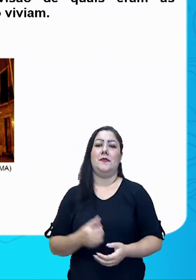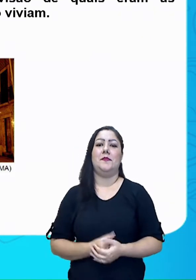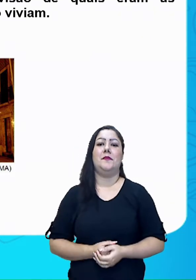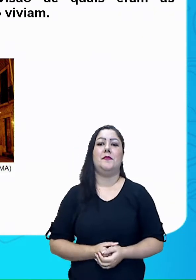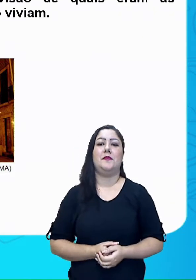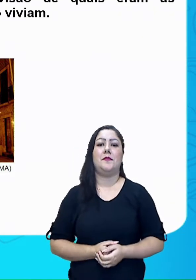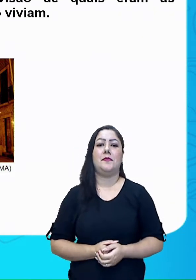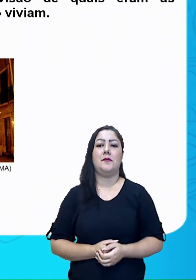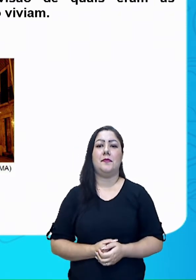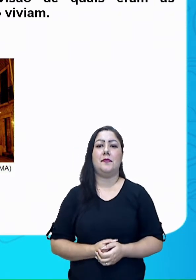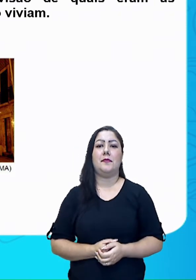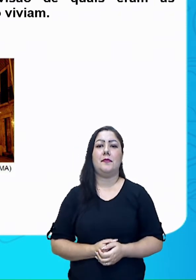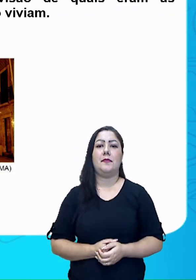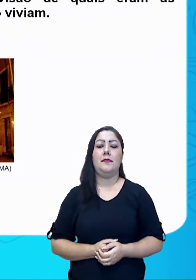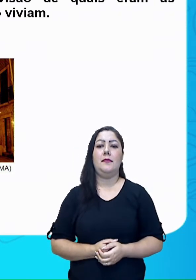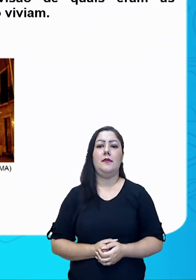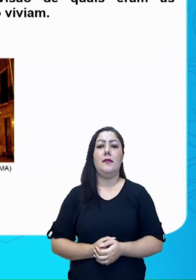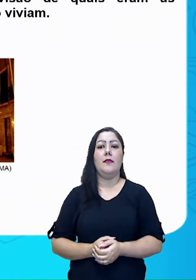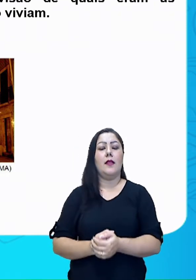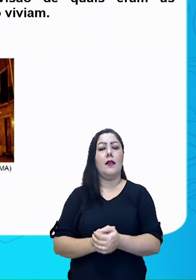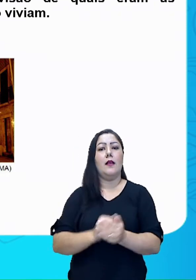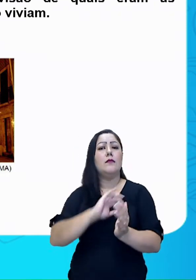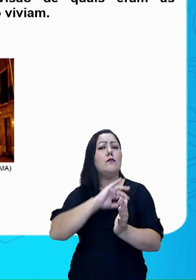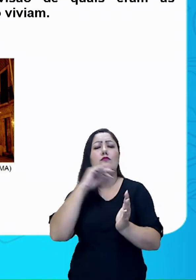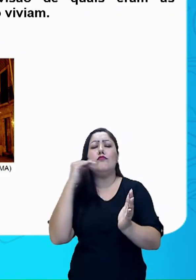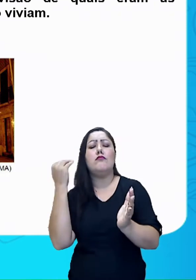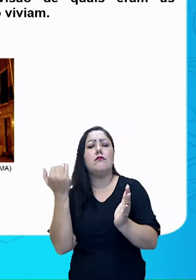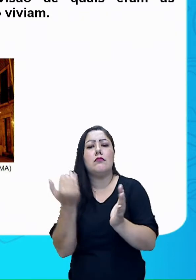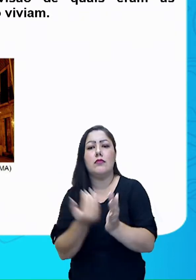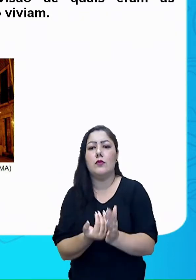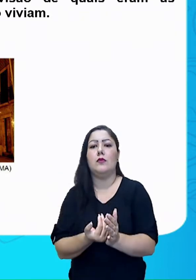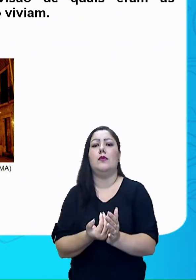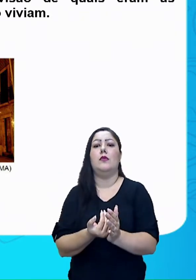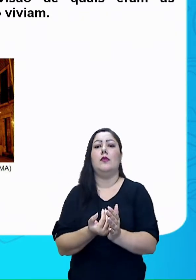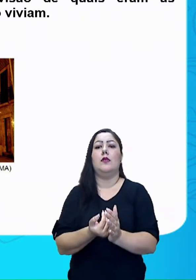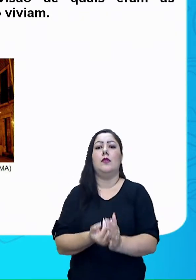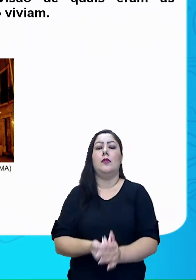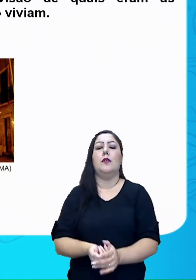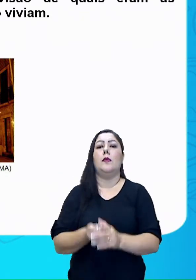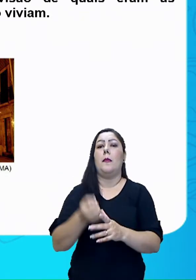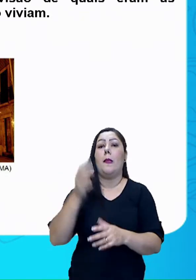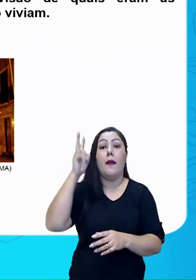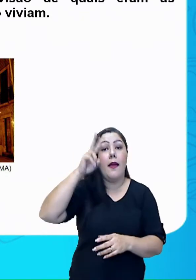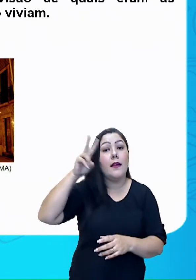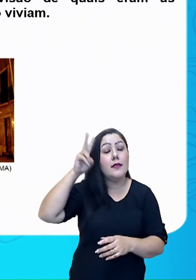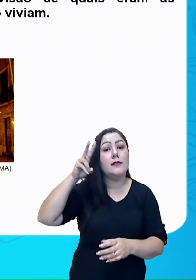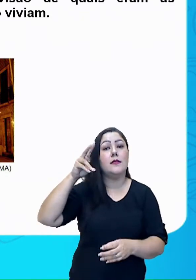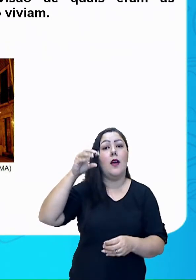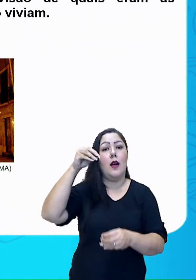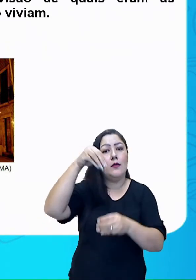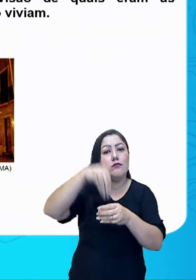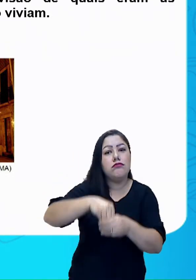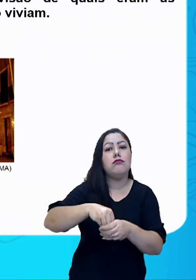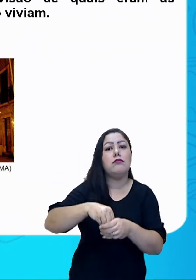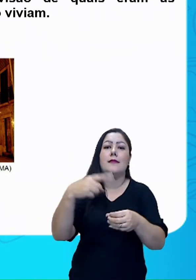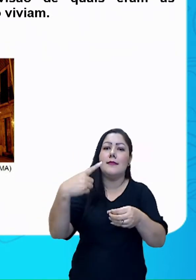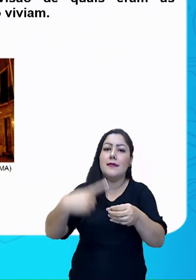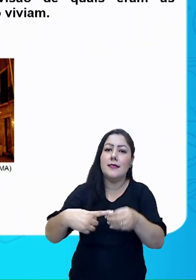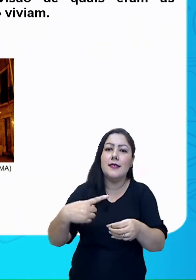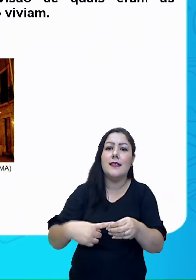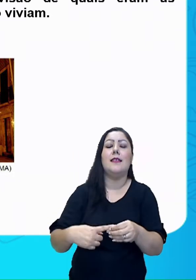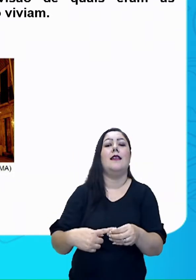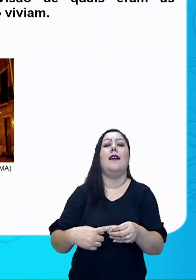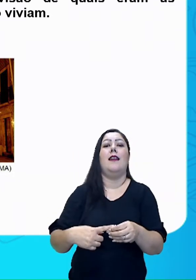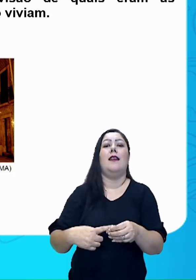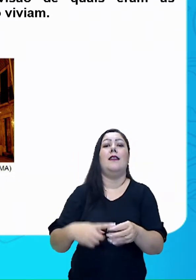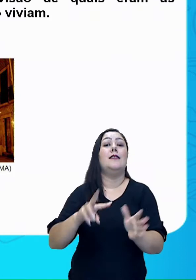Todos esses elementos que fazem parte da história da cidade são considerados seus